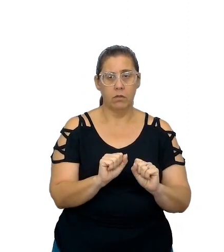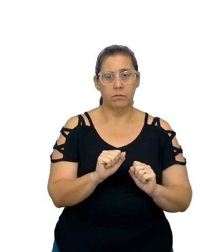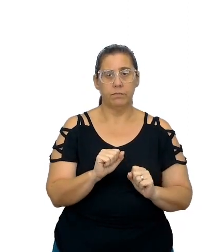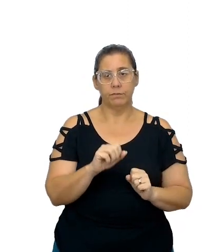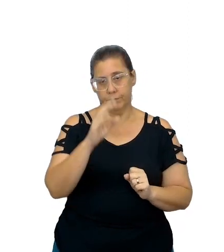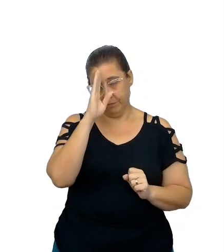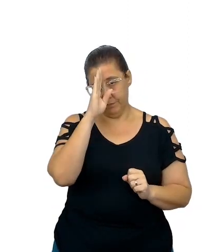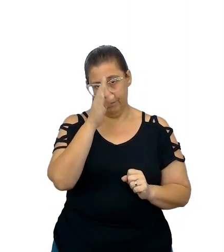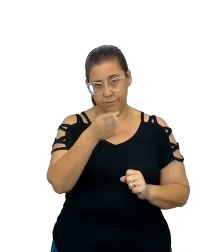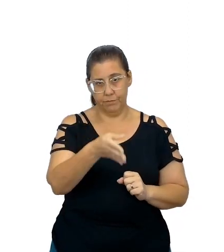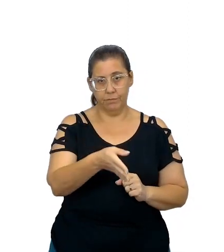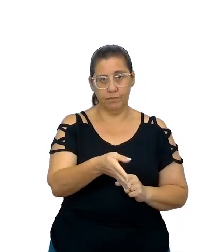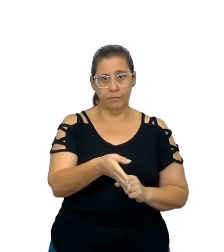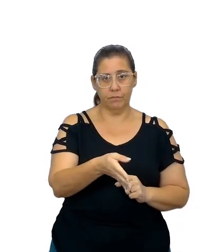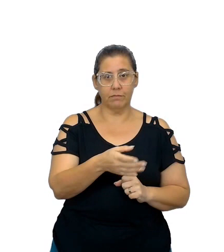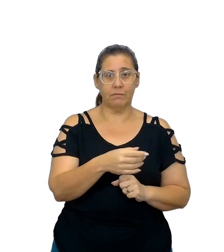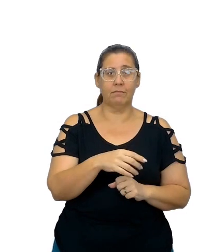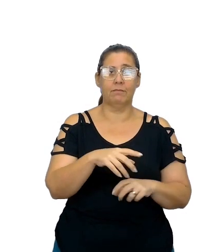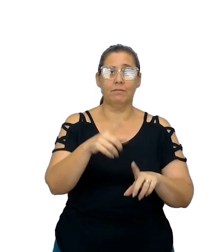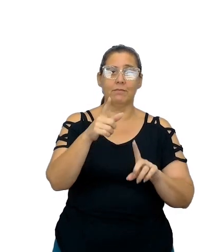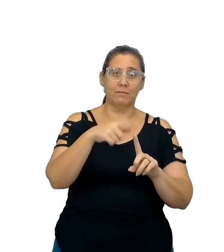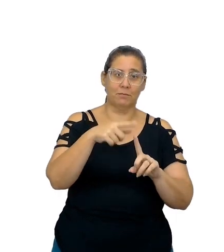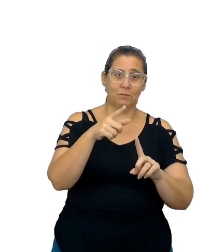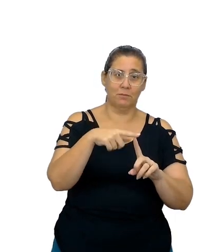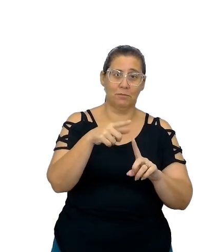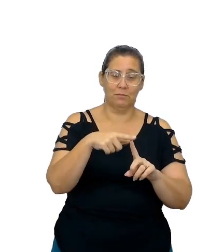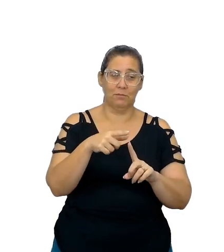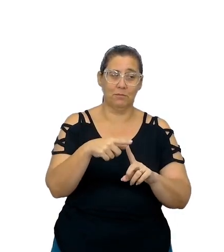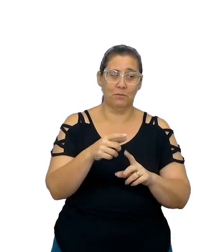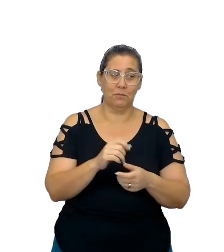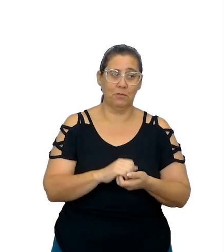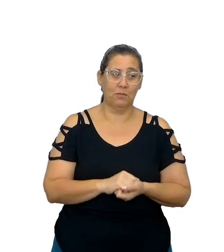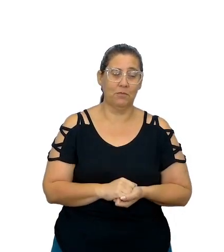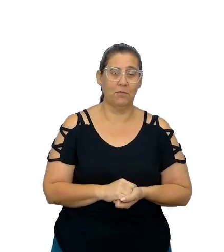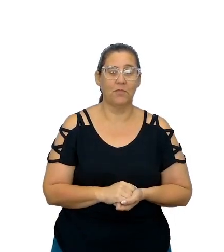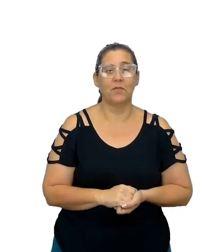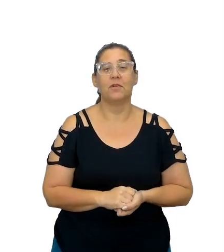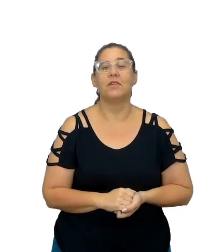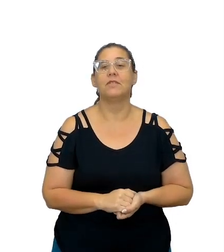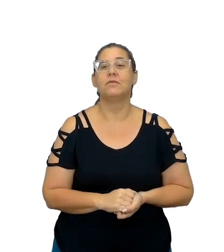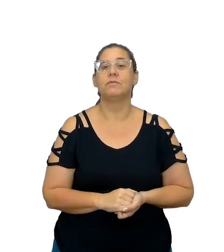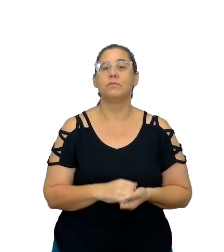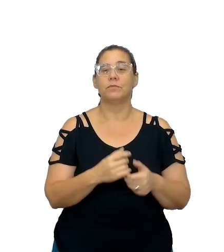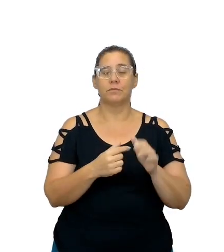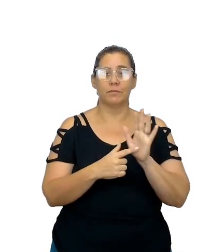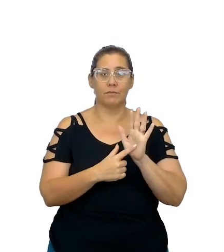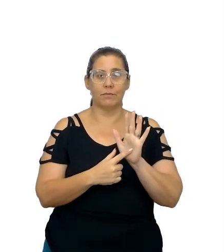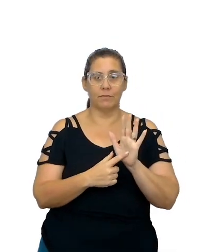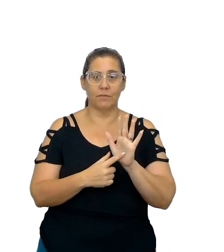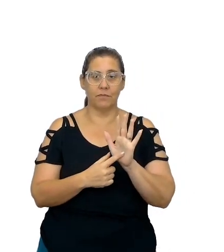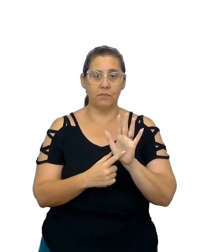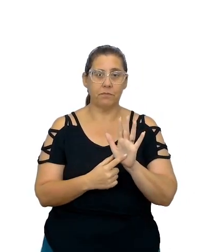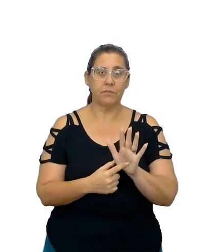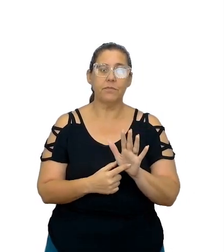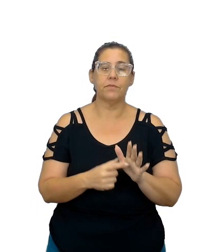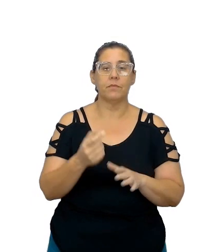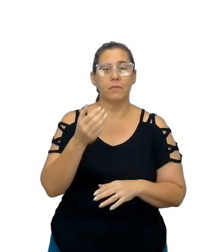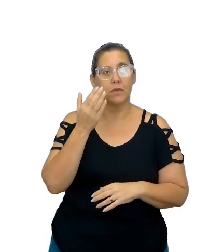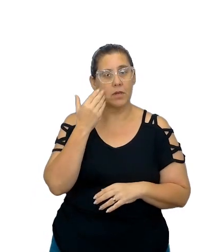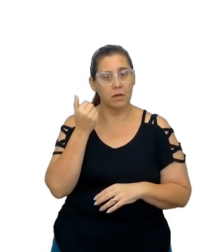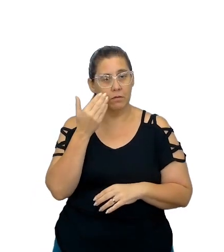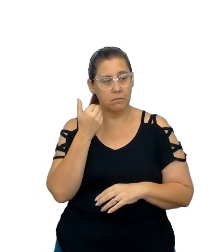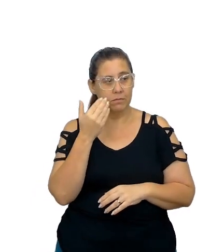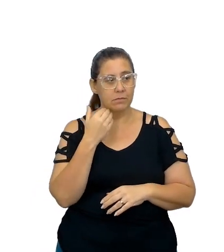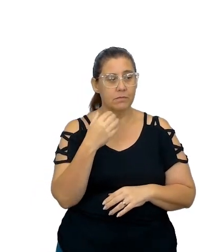né, no tipo expor, né, na tipologia expor, que aí vem a apresentação textual de